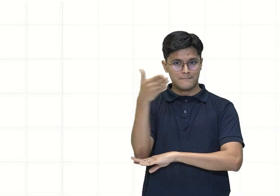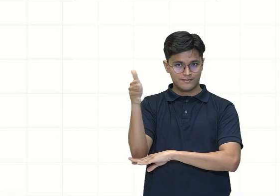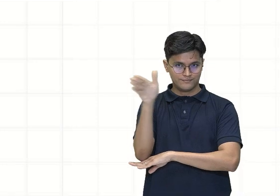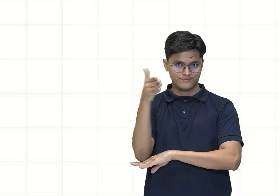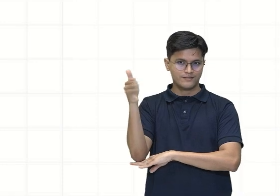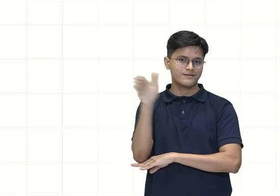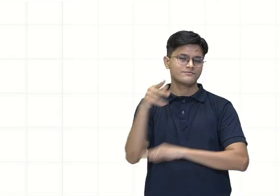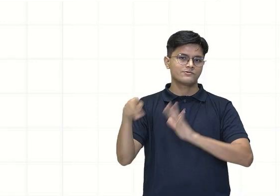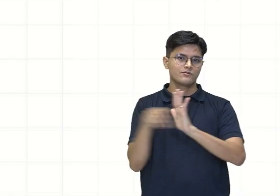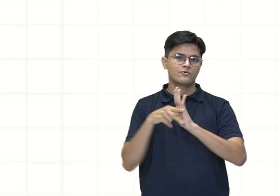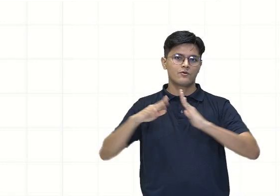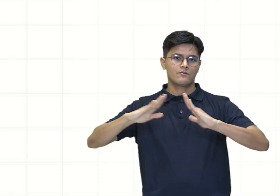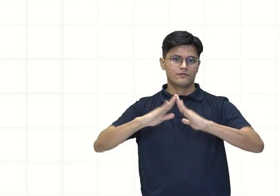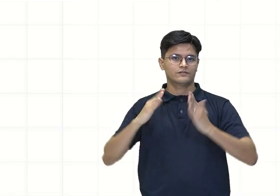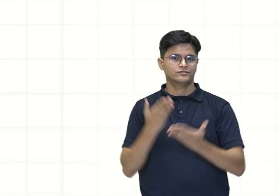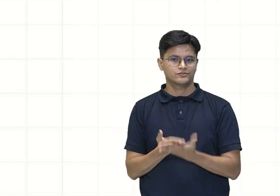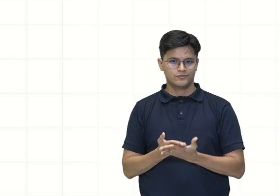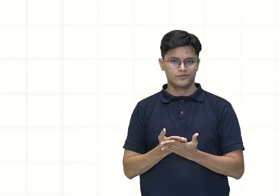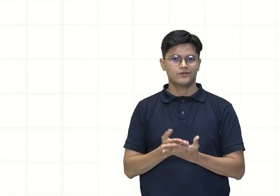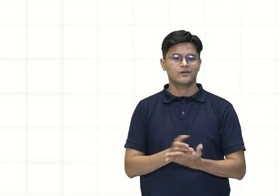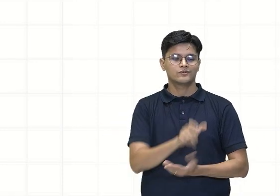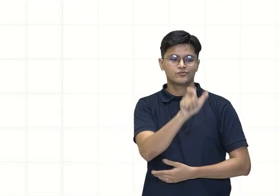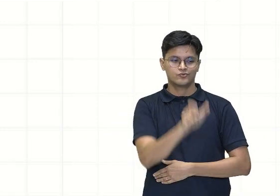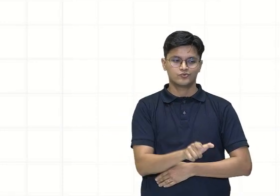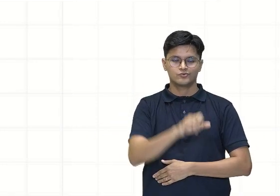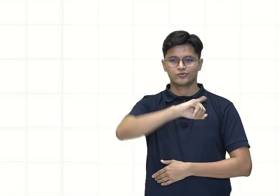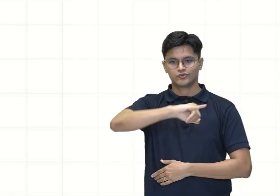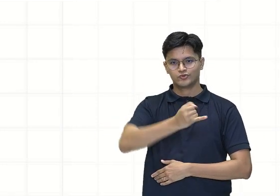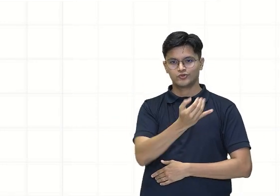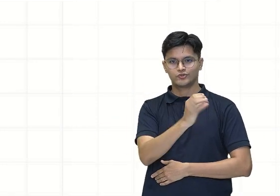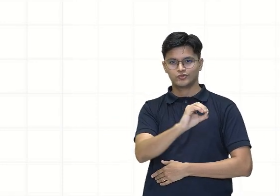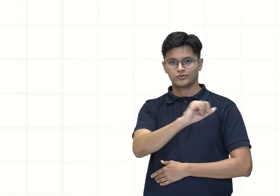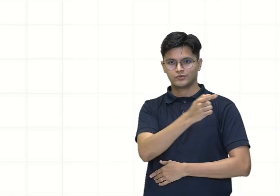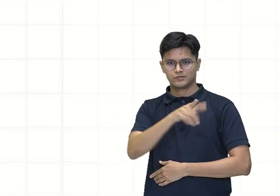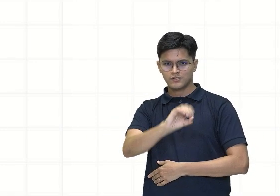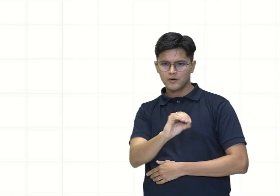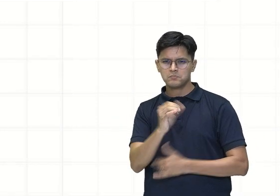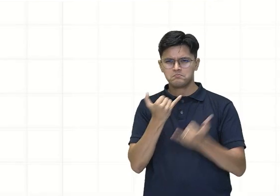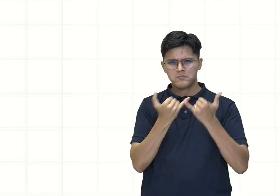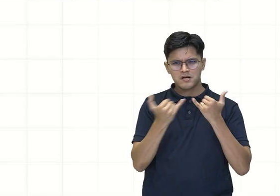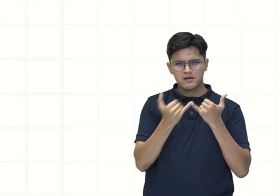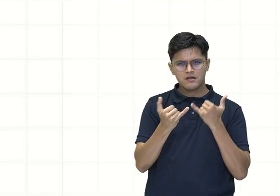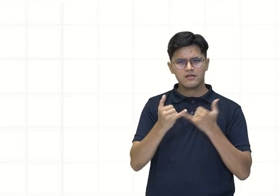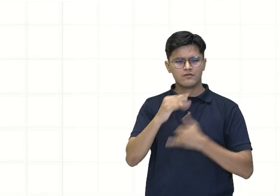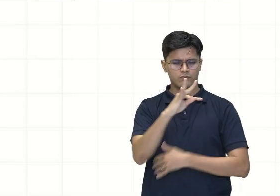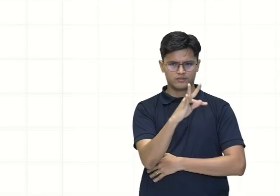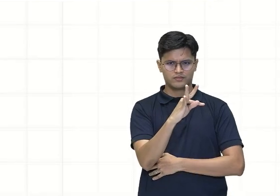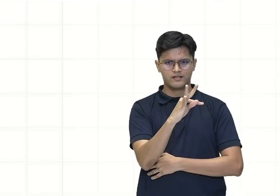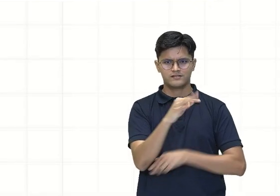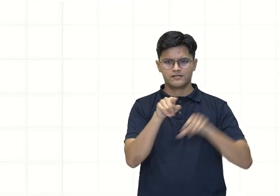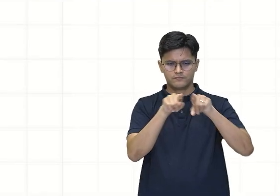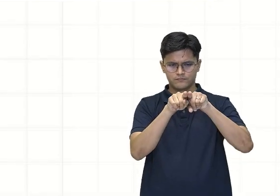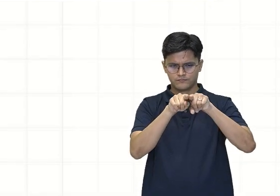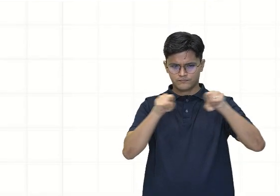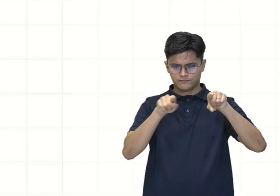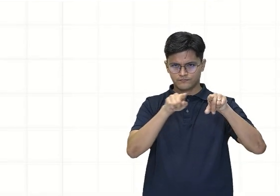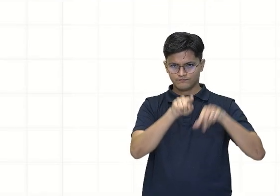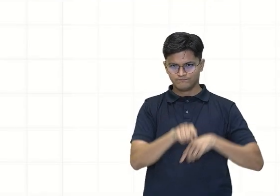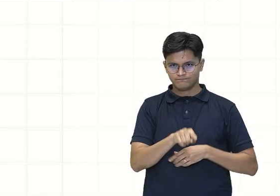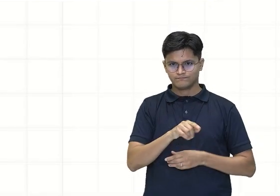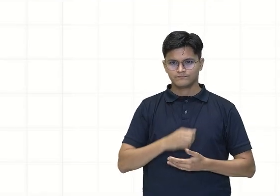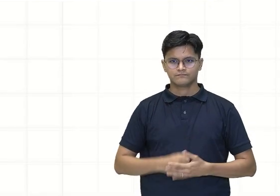bom? Esse desenho aí tipo um T. Cada lado do quadradinho mede 1